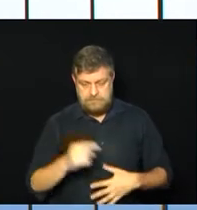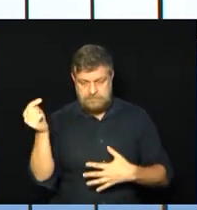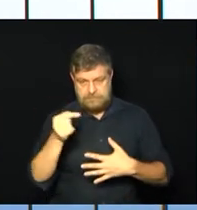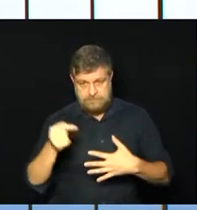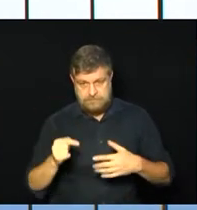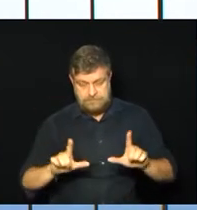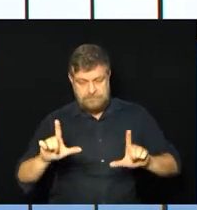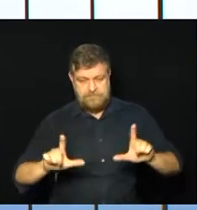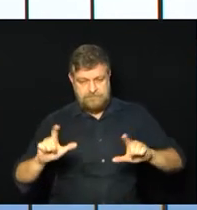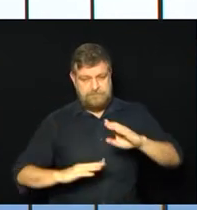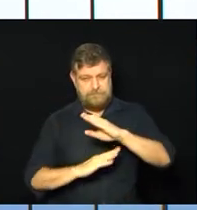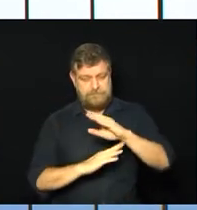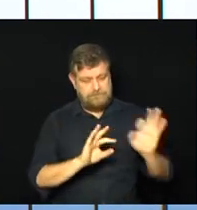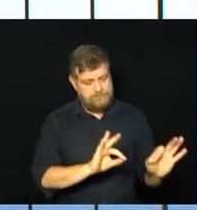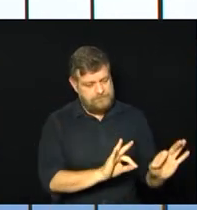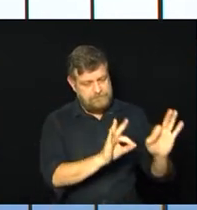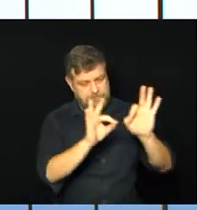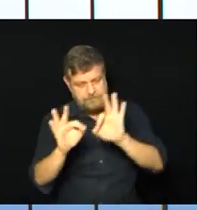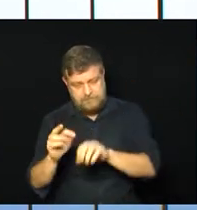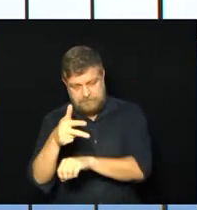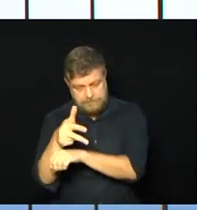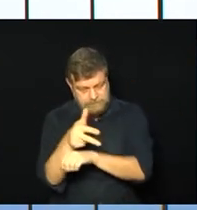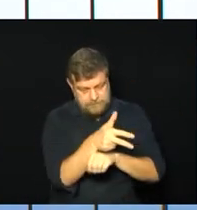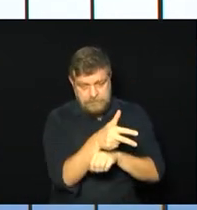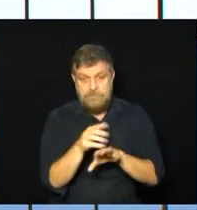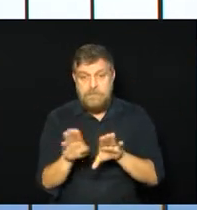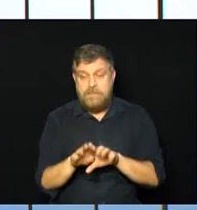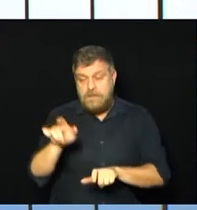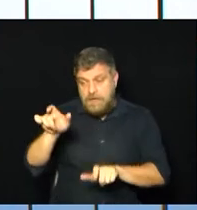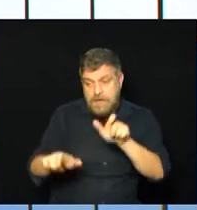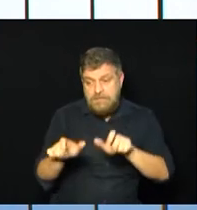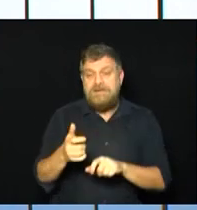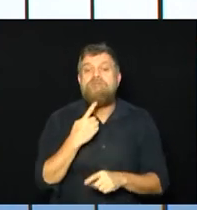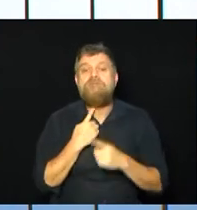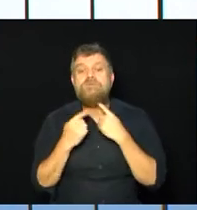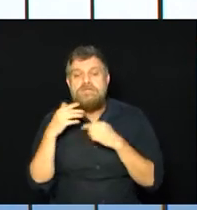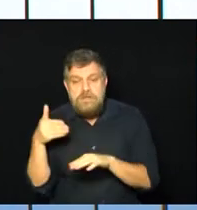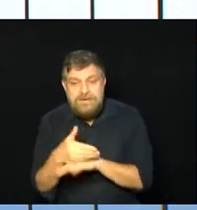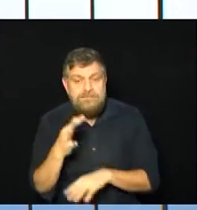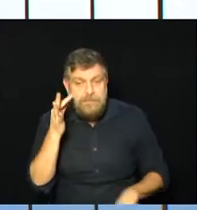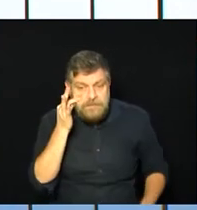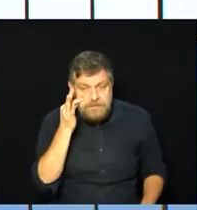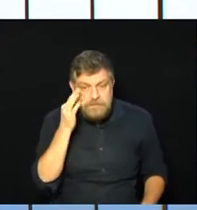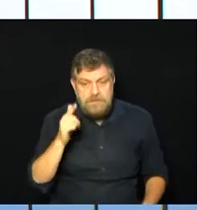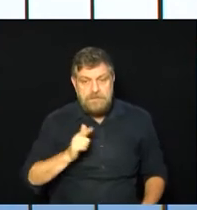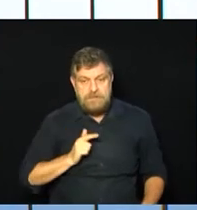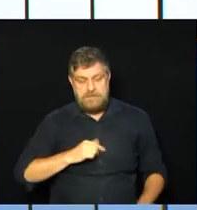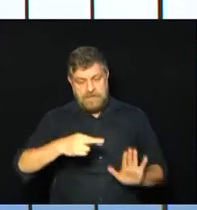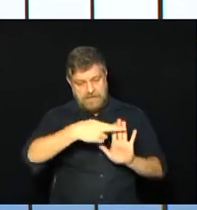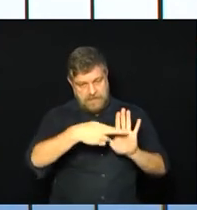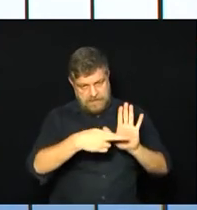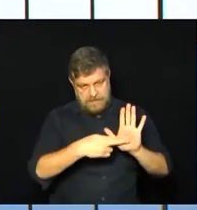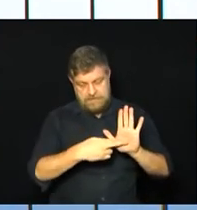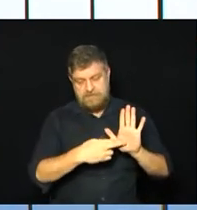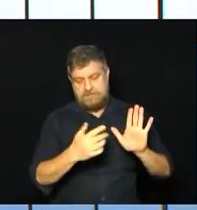transmissão ao vivo aqui pela TV Câmara Campinas e também para quem quiser participar pessoalmente, respeitando as orientações